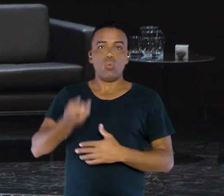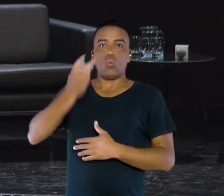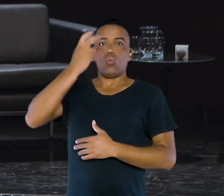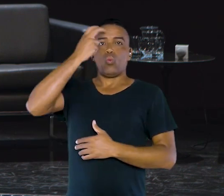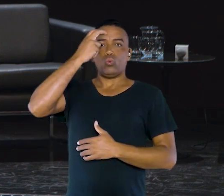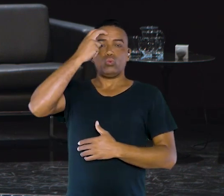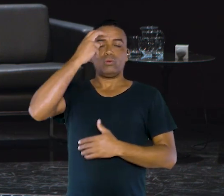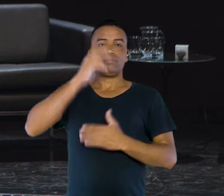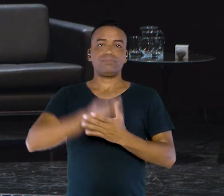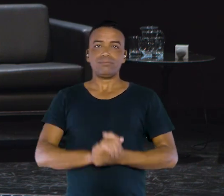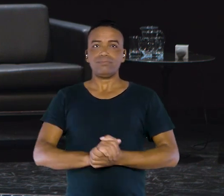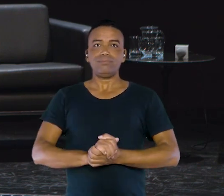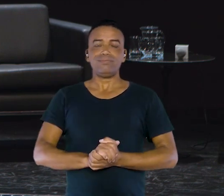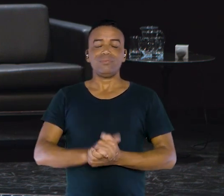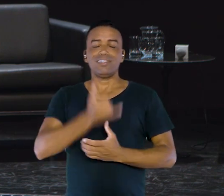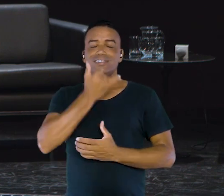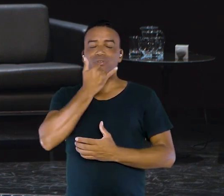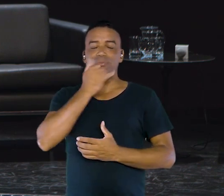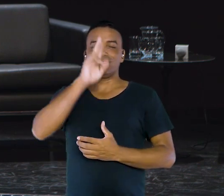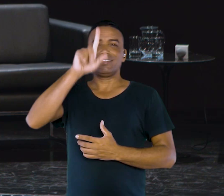cultural ao